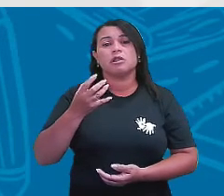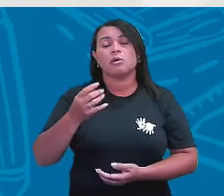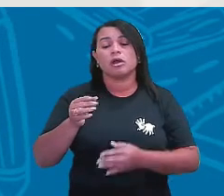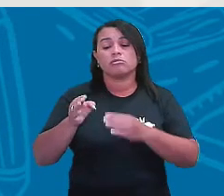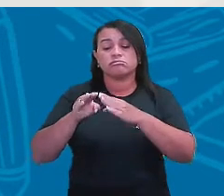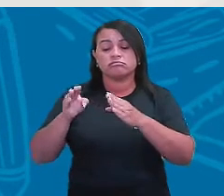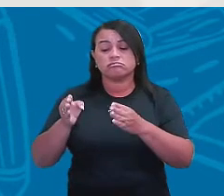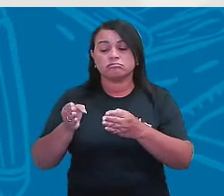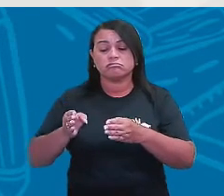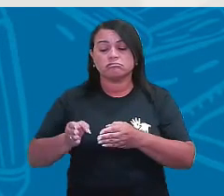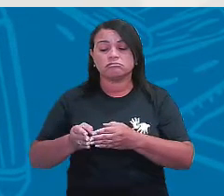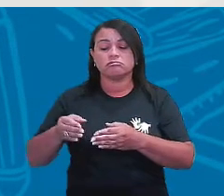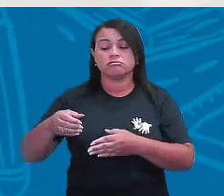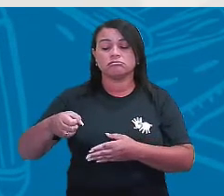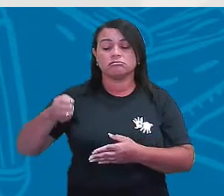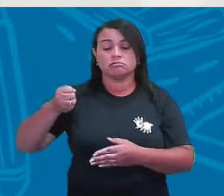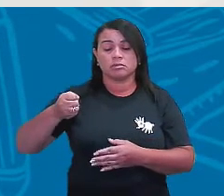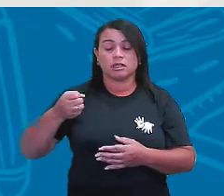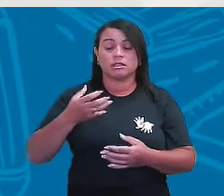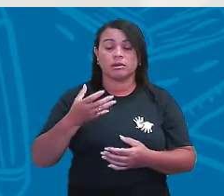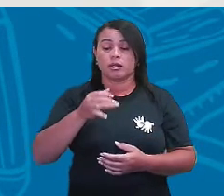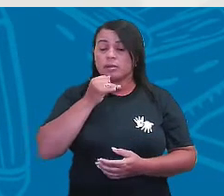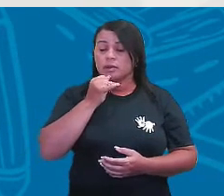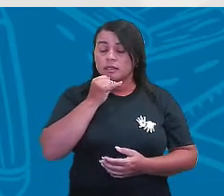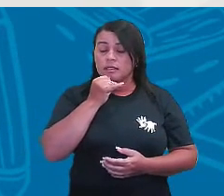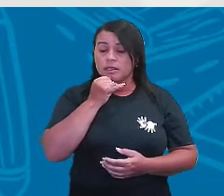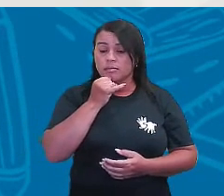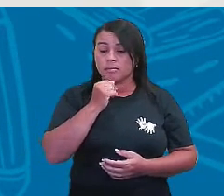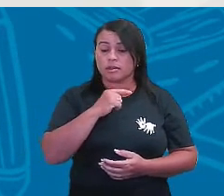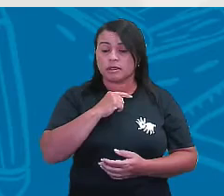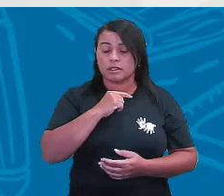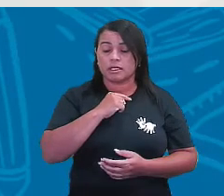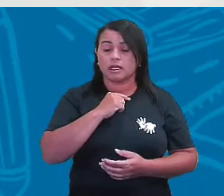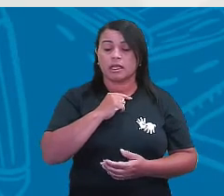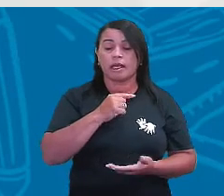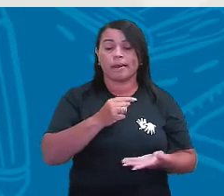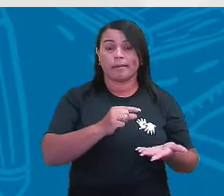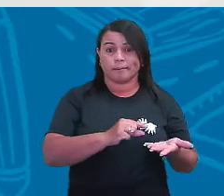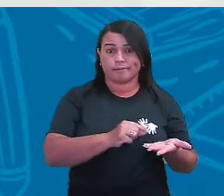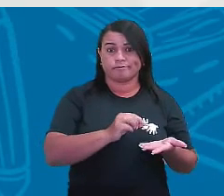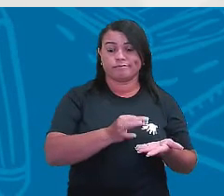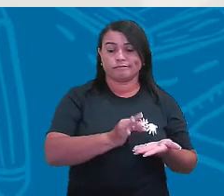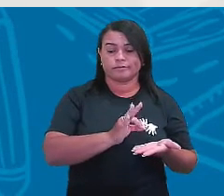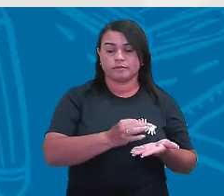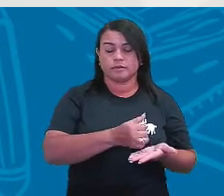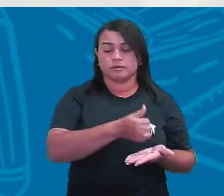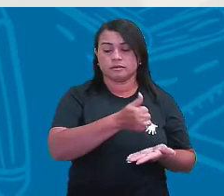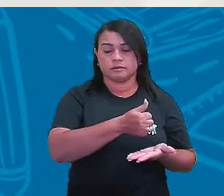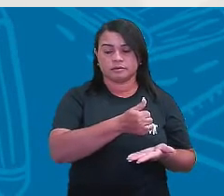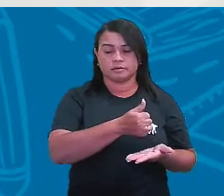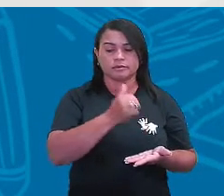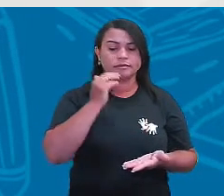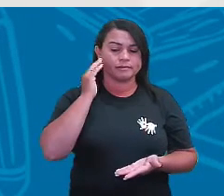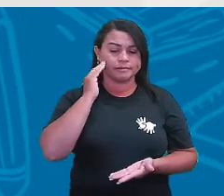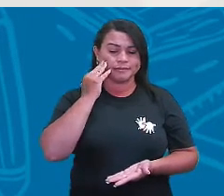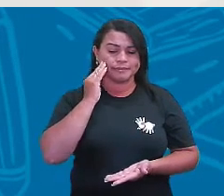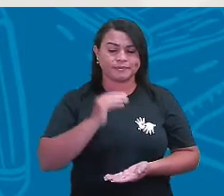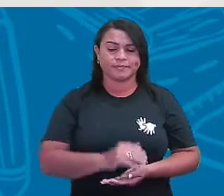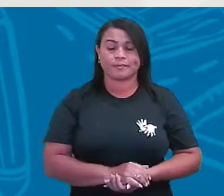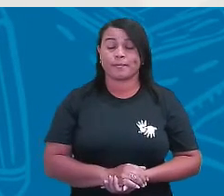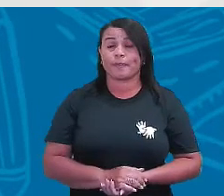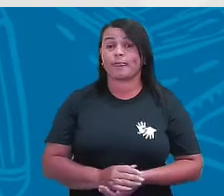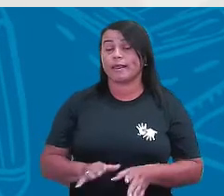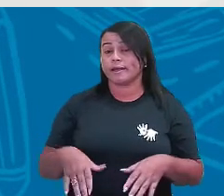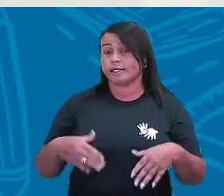líquido, eu vou pegar a menor. E aí, das 3, a menor é a primeira, né? A xicarazinha roxa.